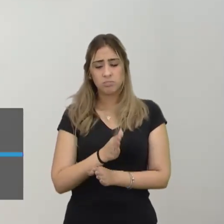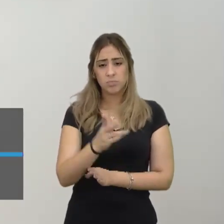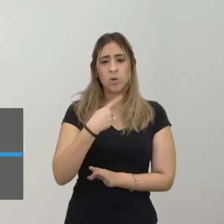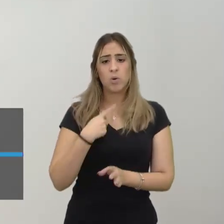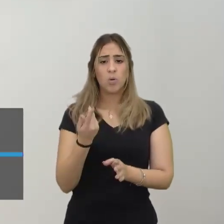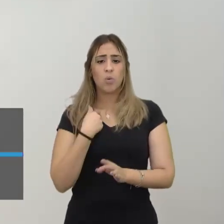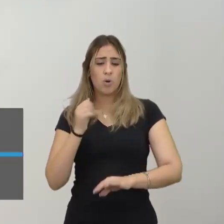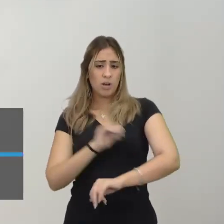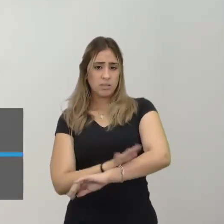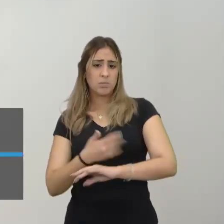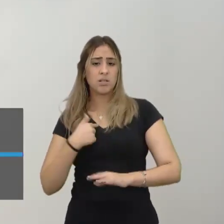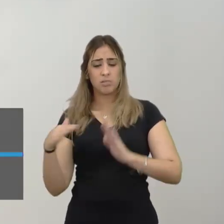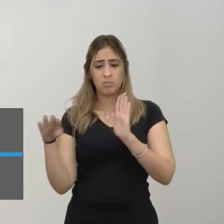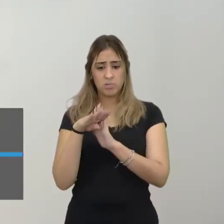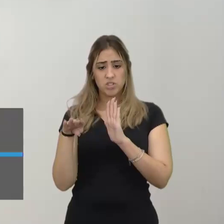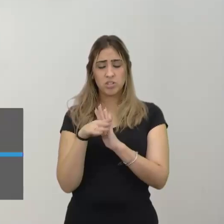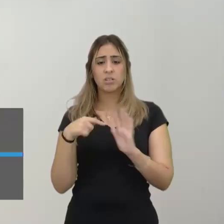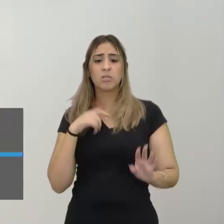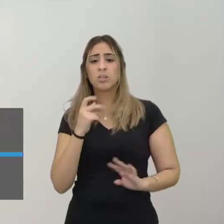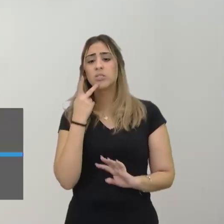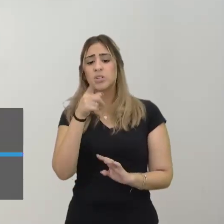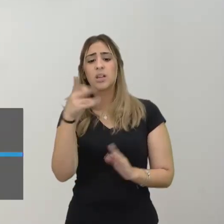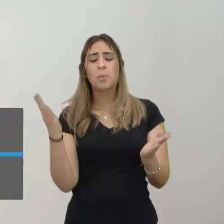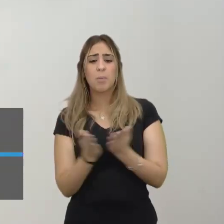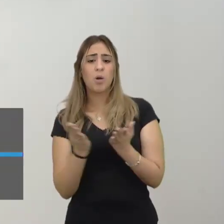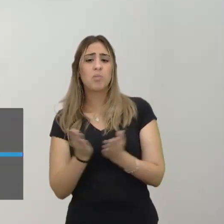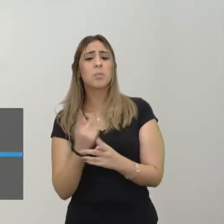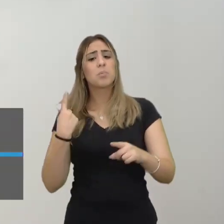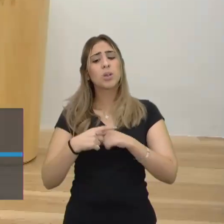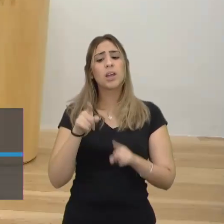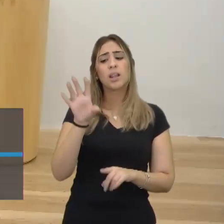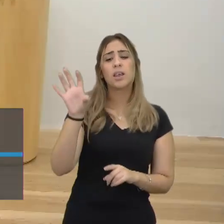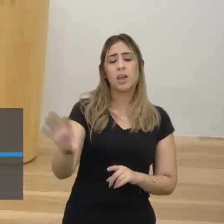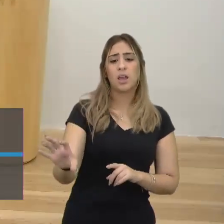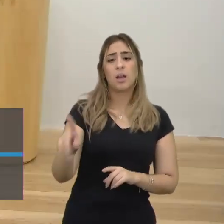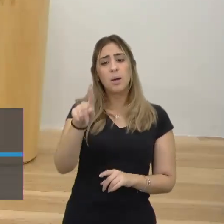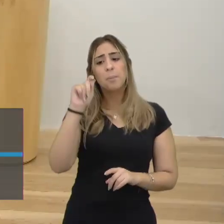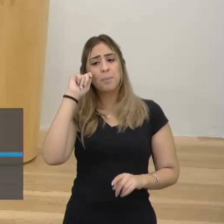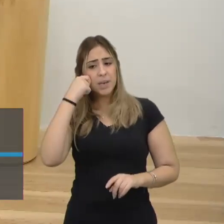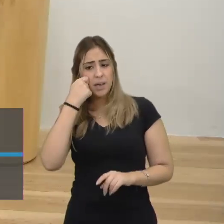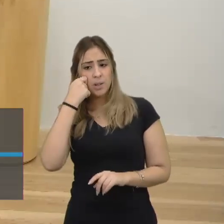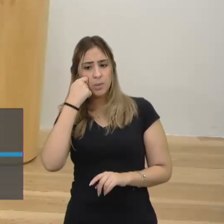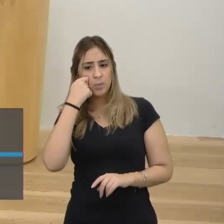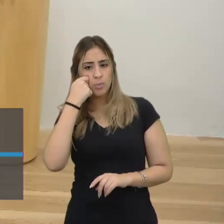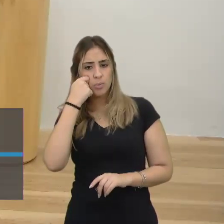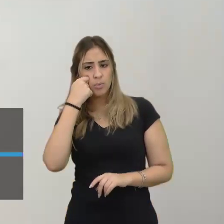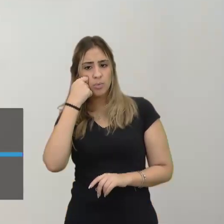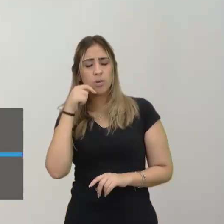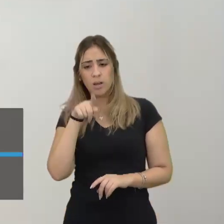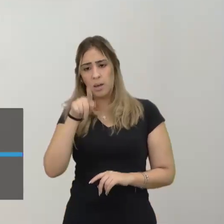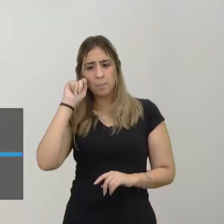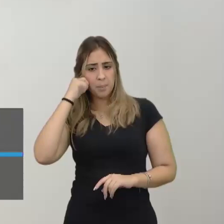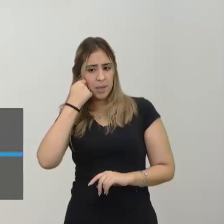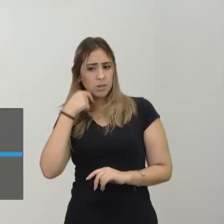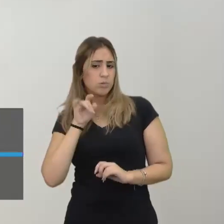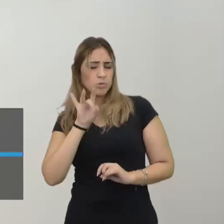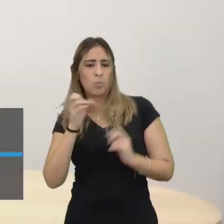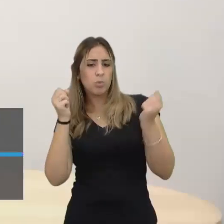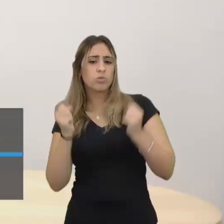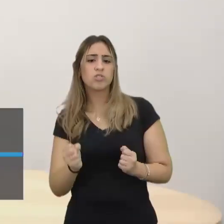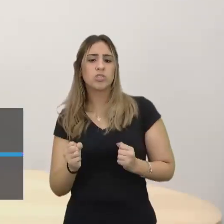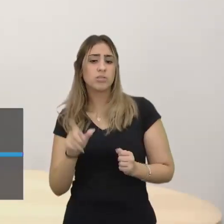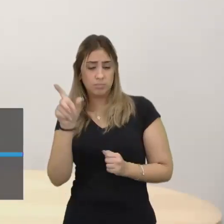o racismo na medida em que eu digo, ele é pobre porque ele é preto. É preto, só podia